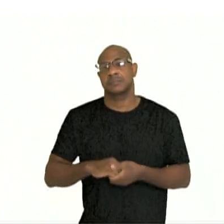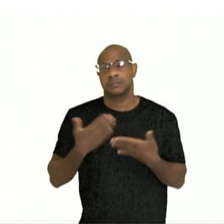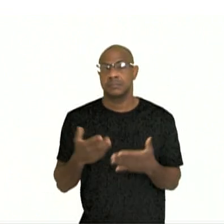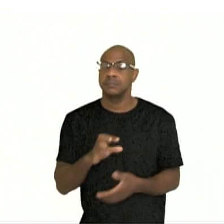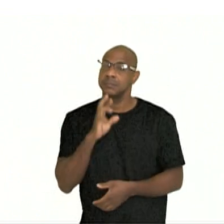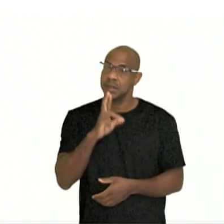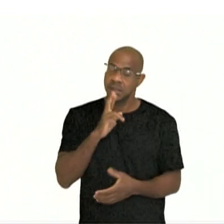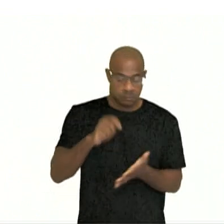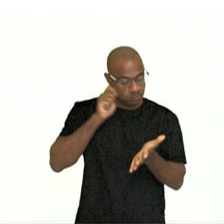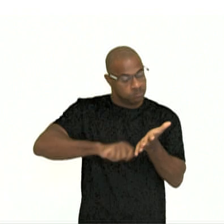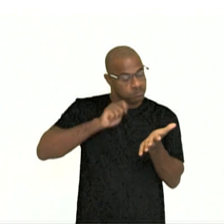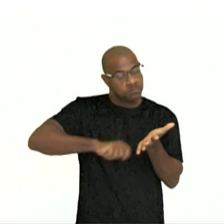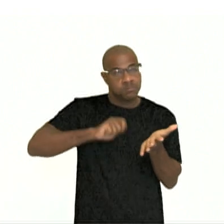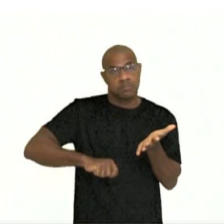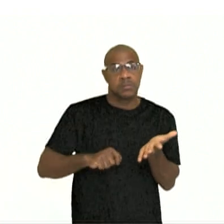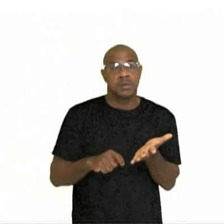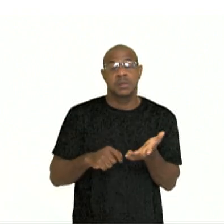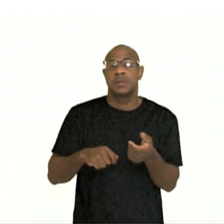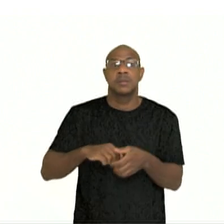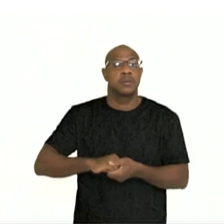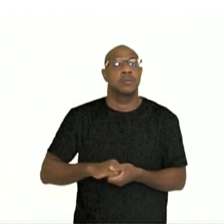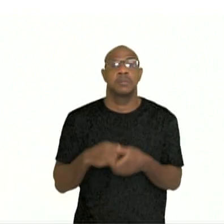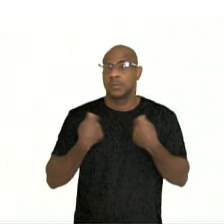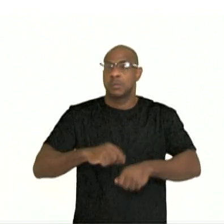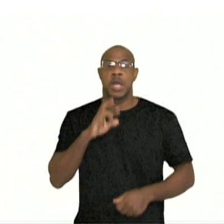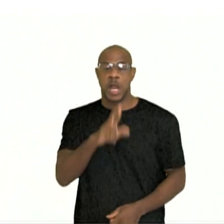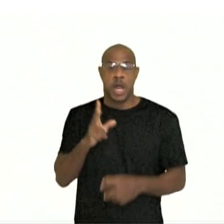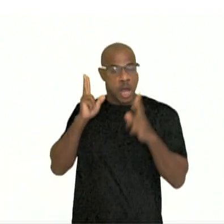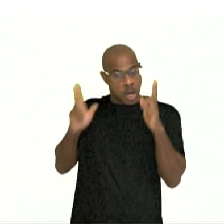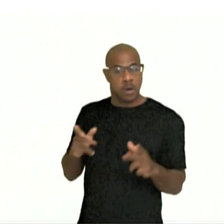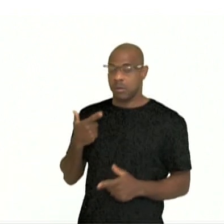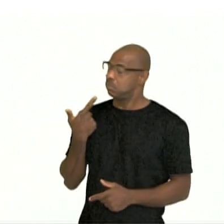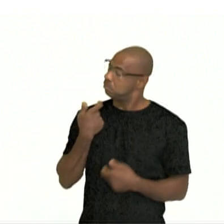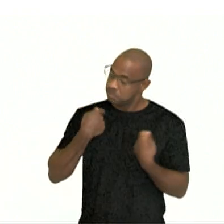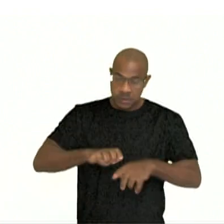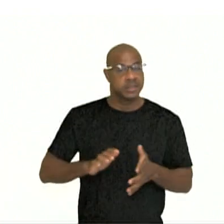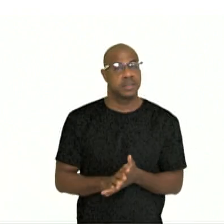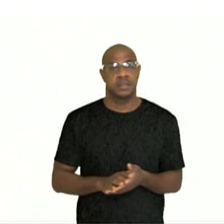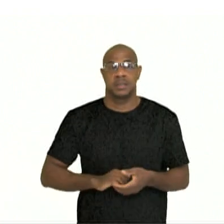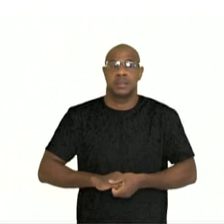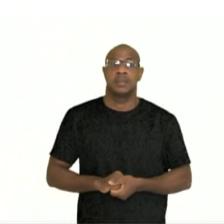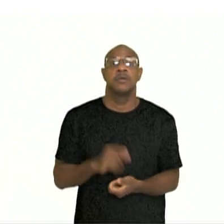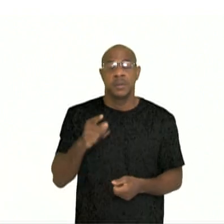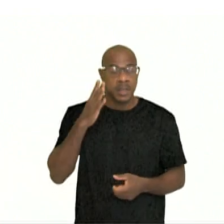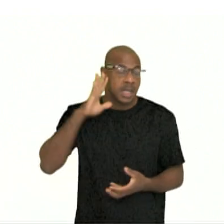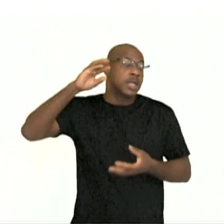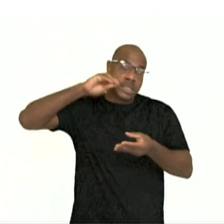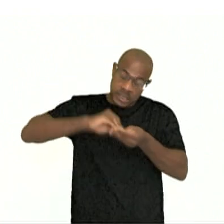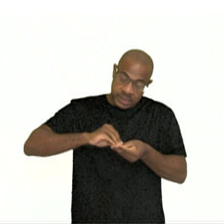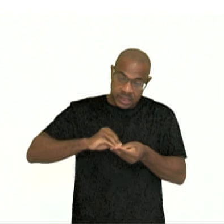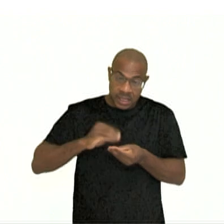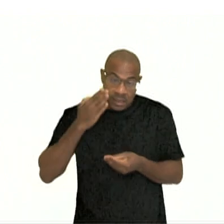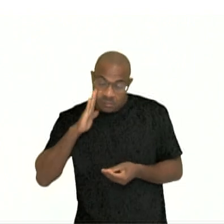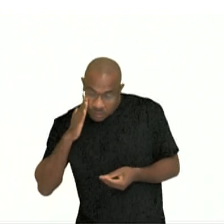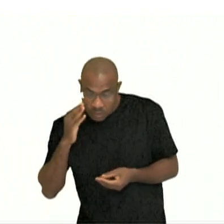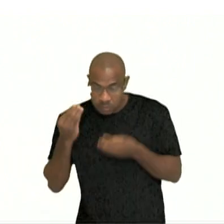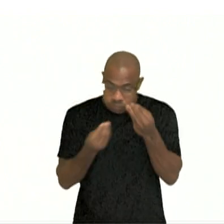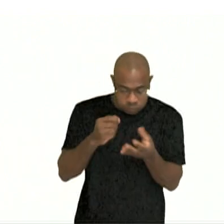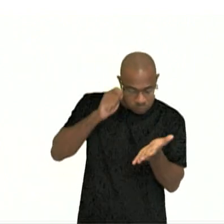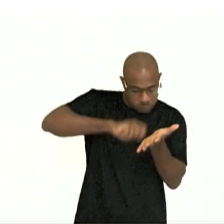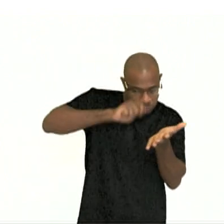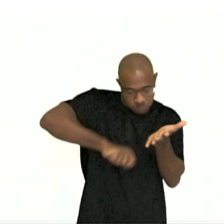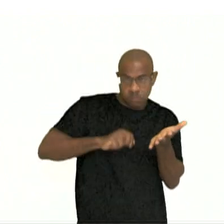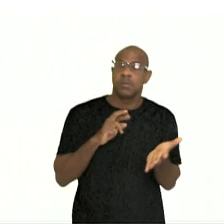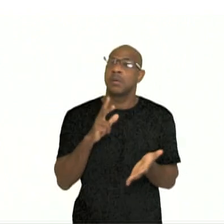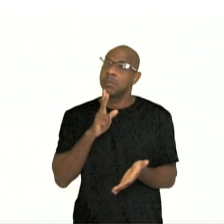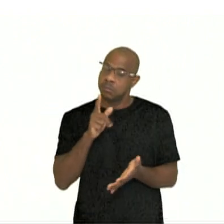questões discursivas, vocês não precisam colocar a mesma resposta que o professor vai deixar aqui para vocês. Vocês têm a possibilidade de colocar